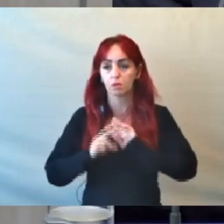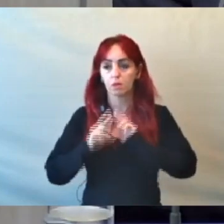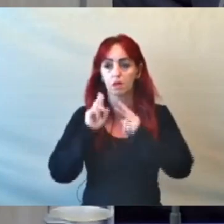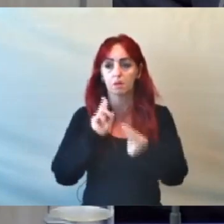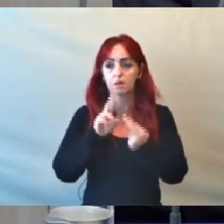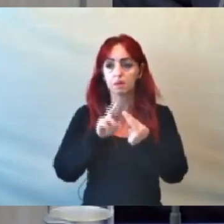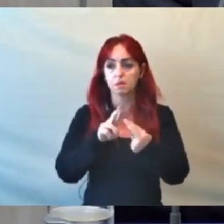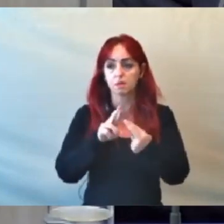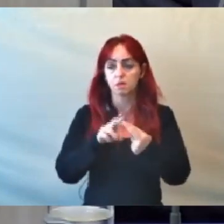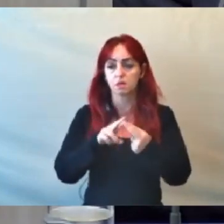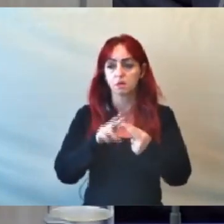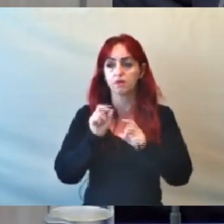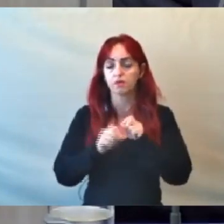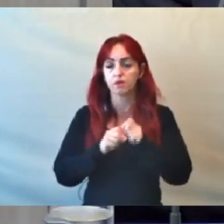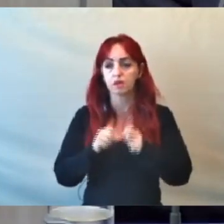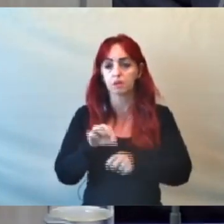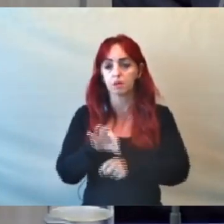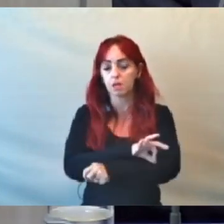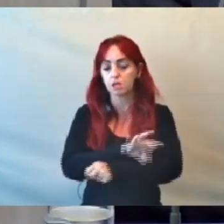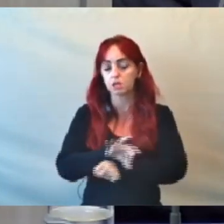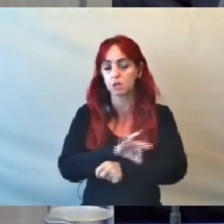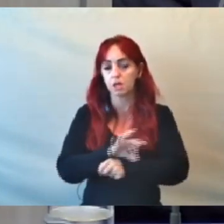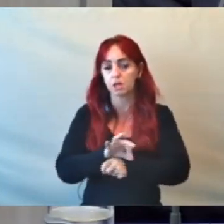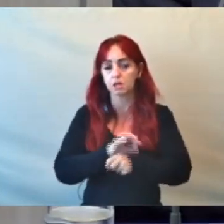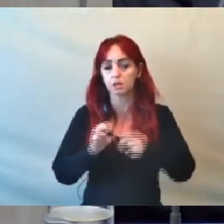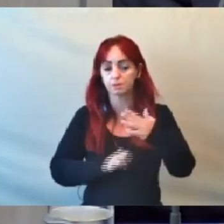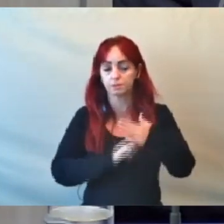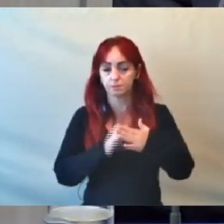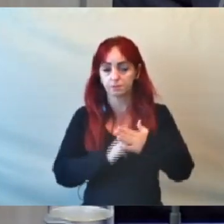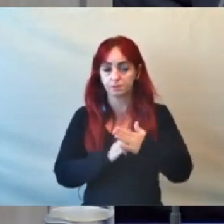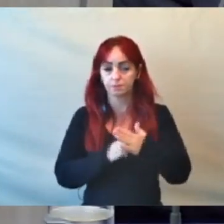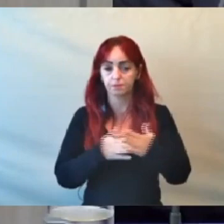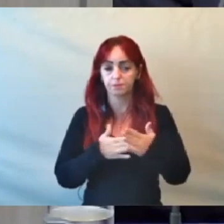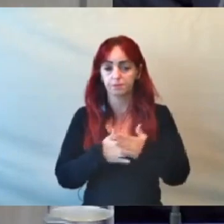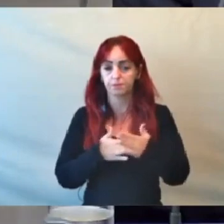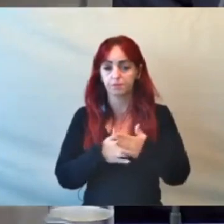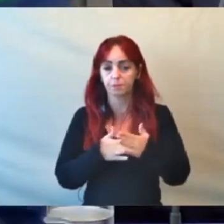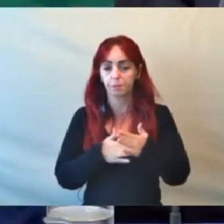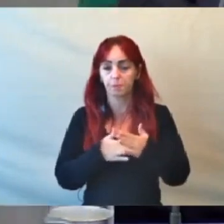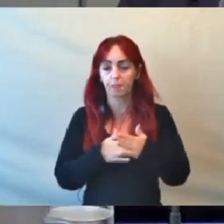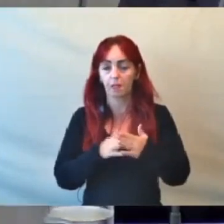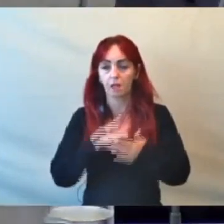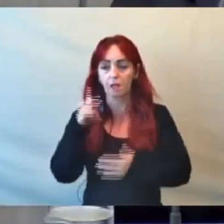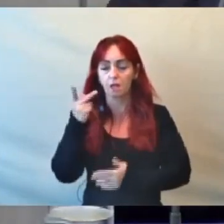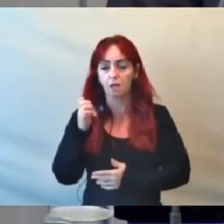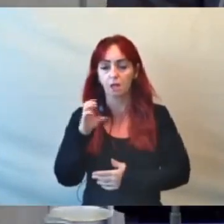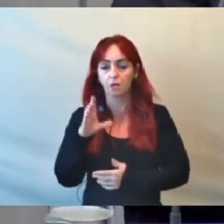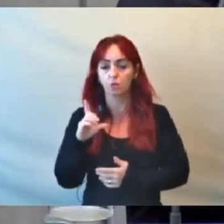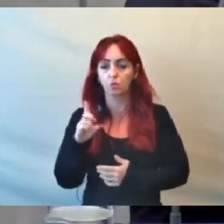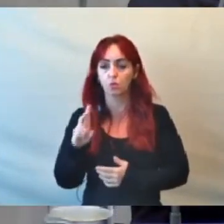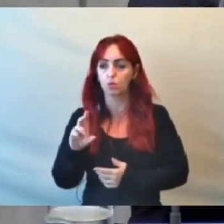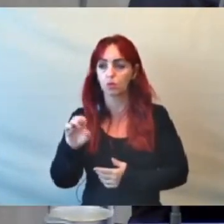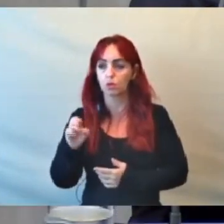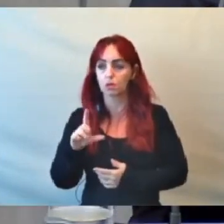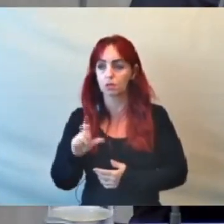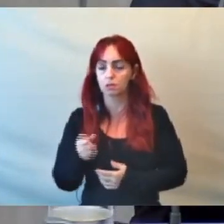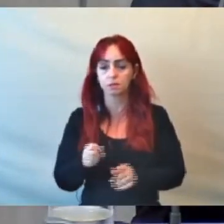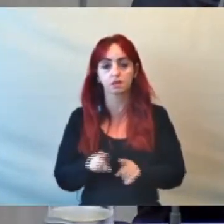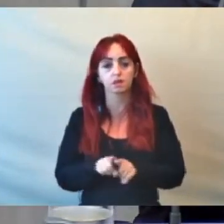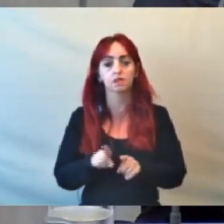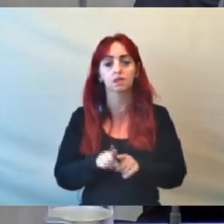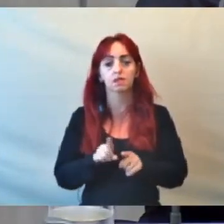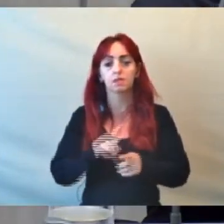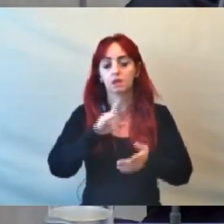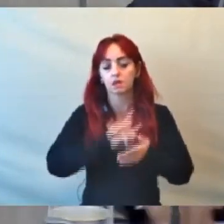de autoria do Procurador-Geral do Município, Hércules Guerra. Da mesma forma do requerimento anterior, como é um requerimento de